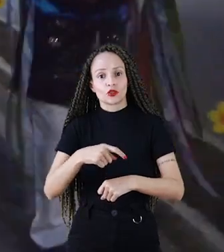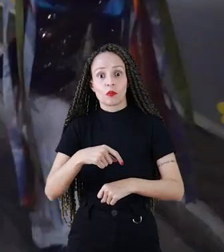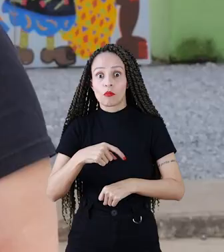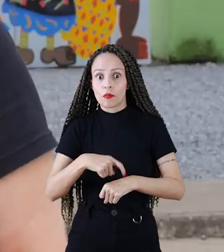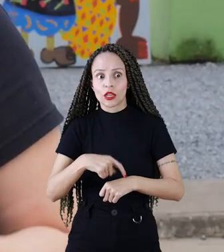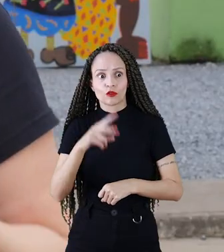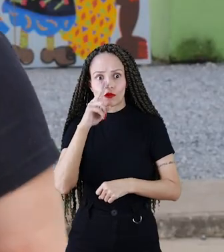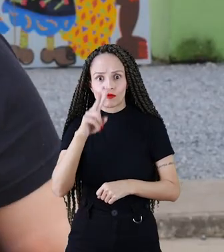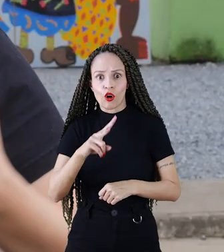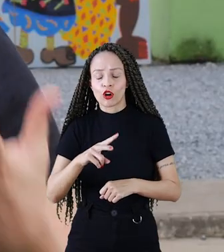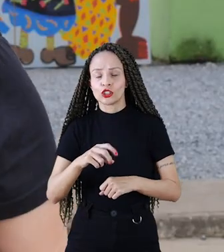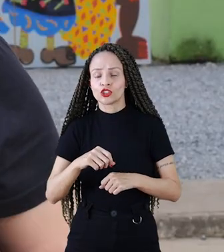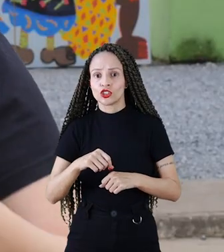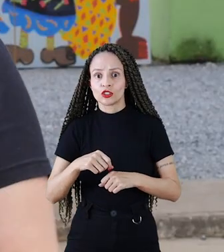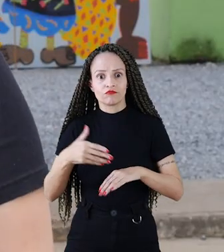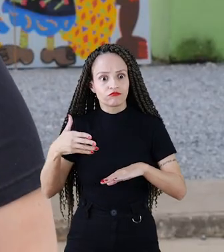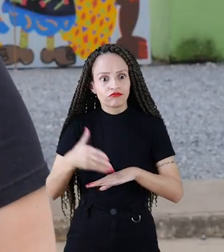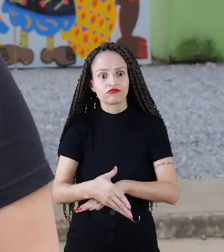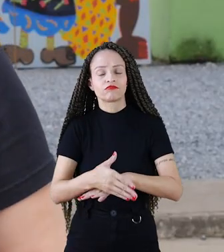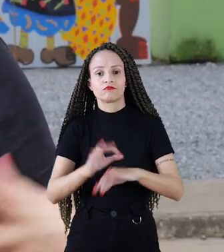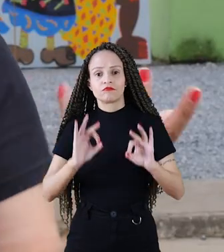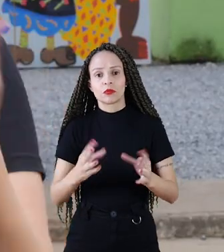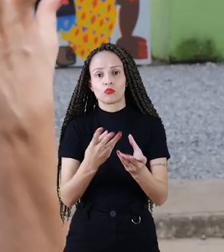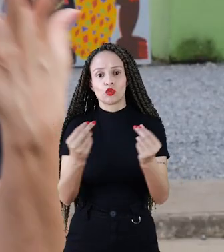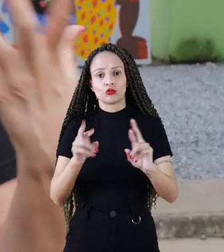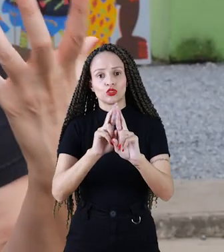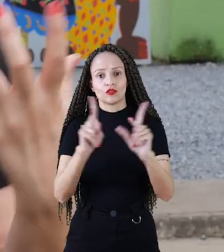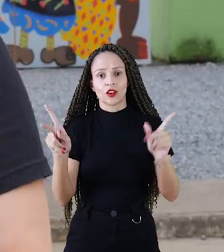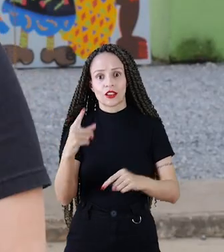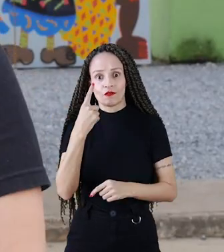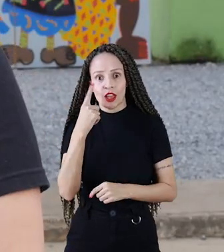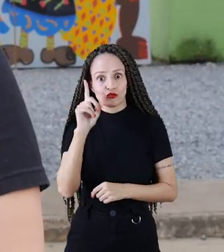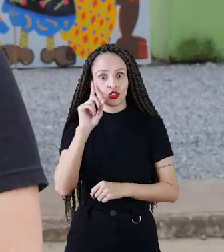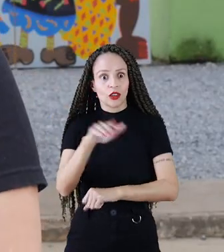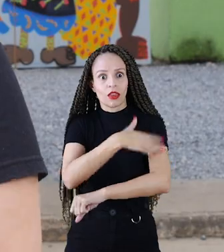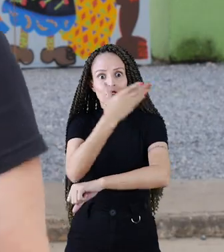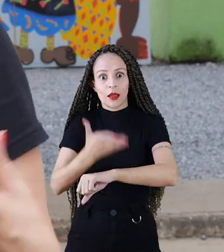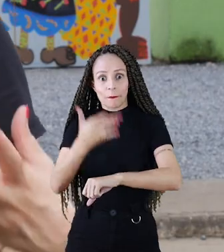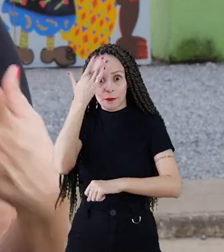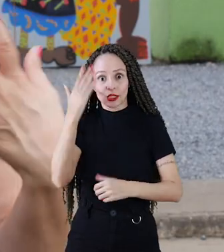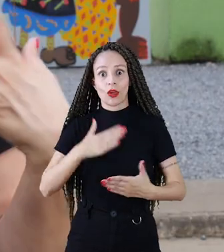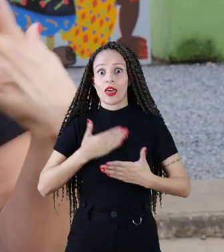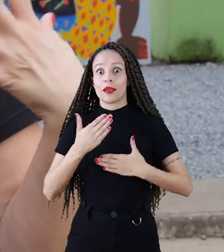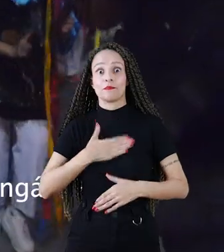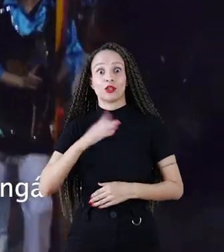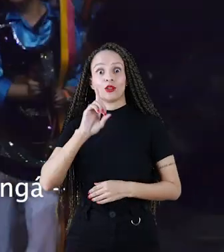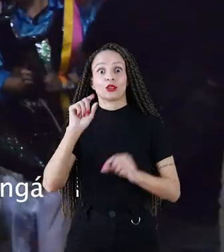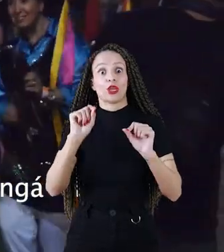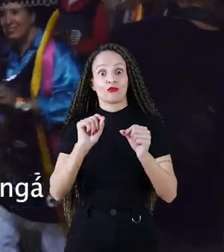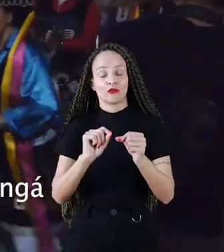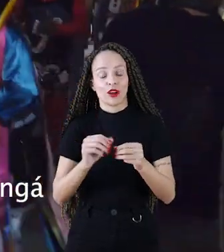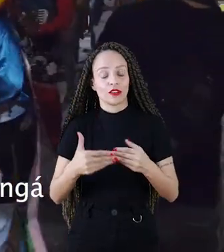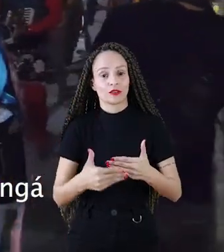momento um momento forte intenso de imersão de muita coisa diferente para ver num dia só que a pessoa fica até ai